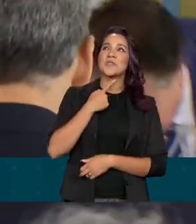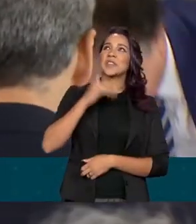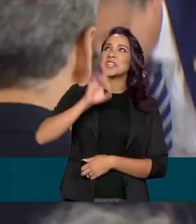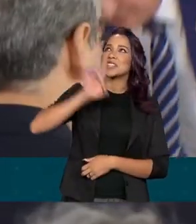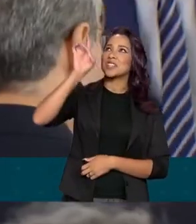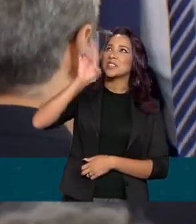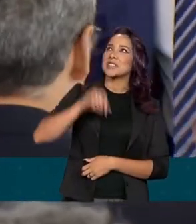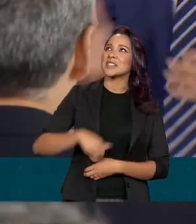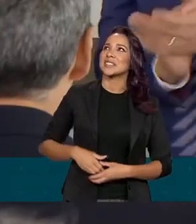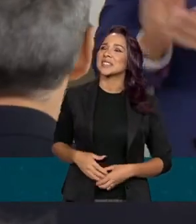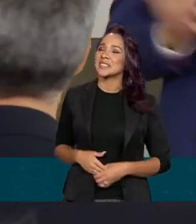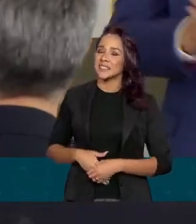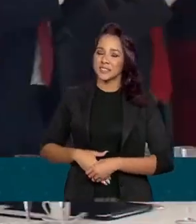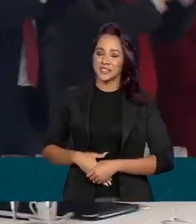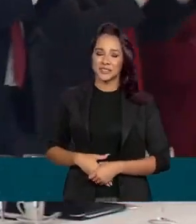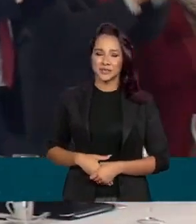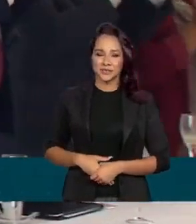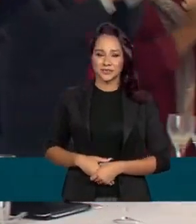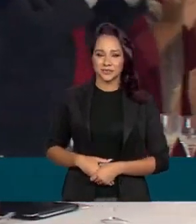quiser.